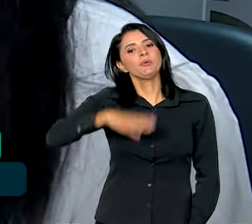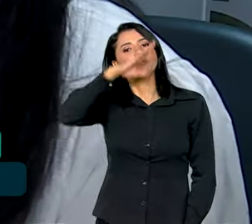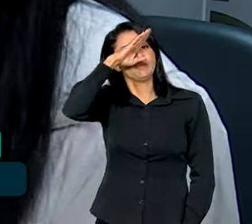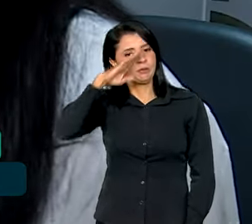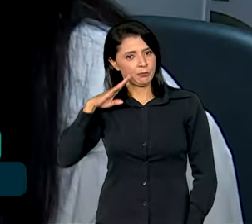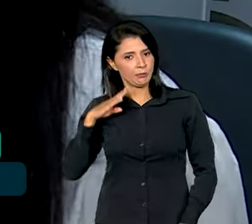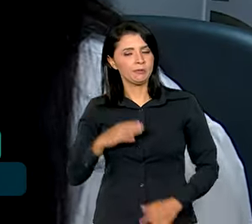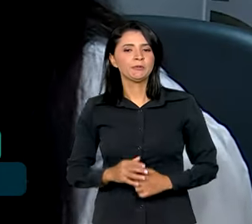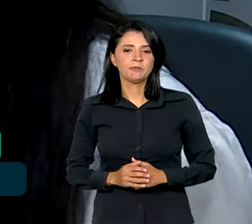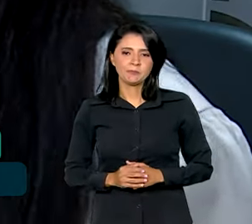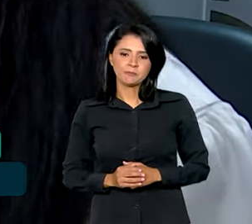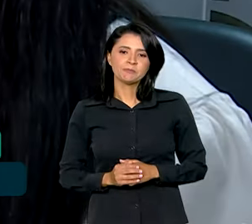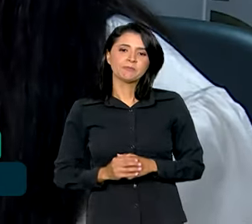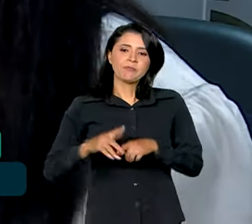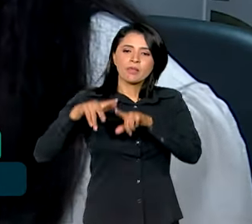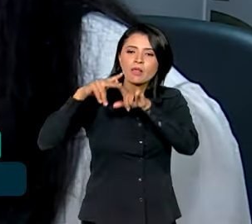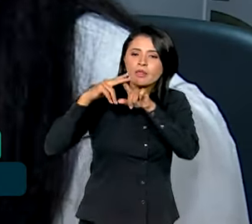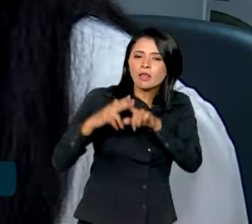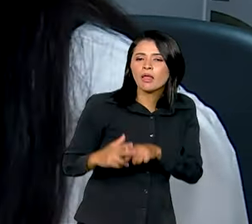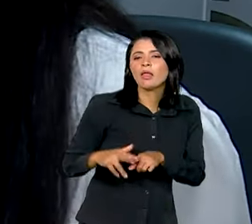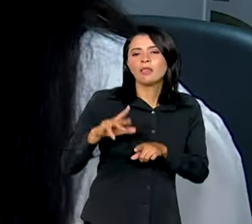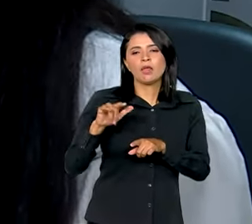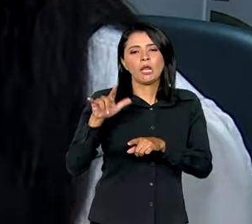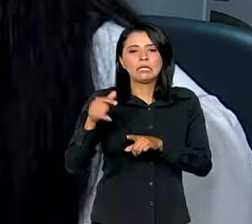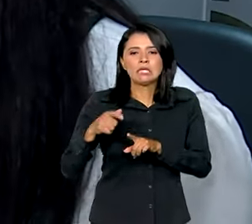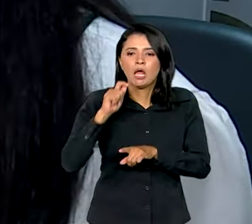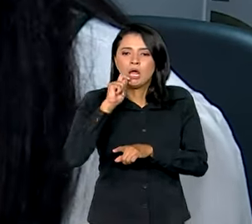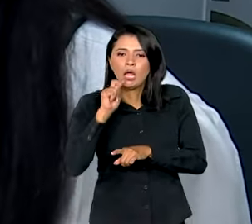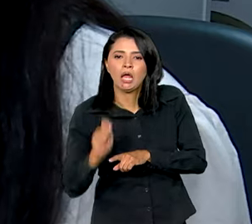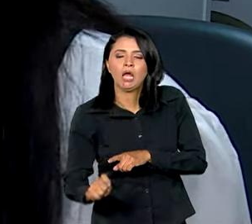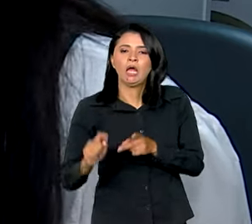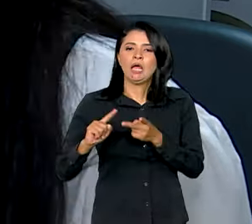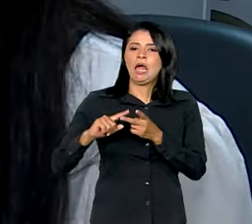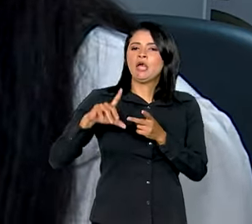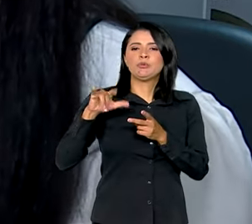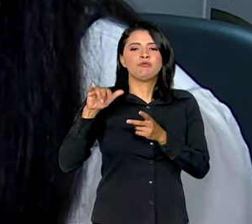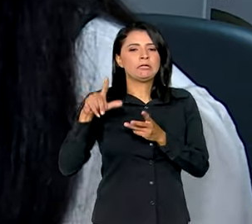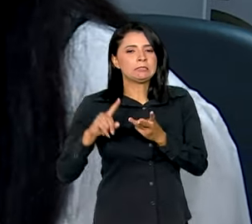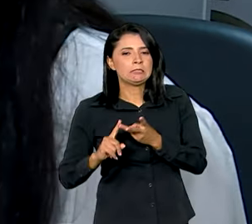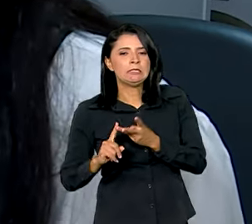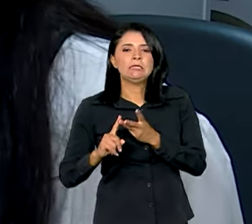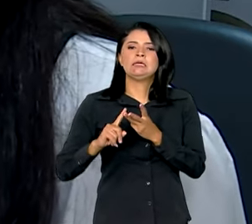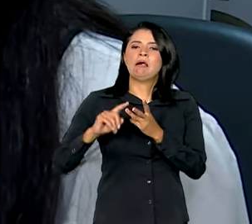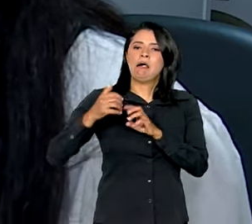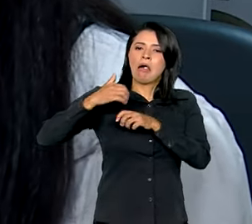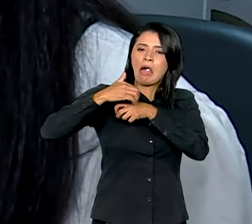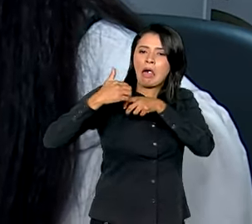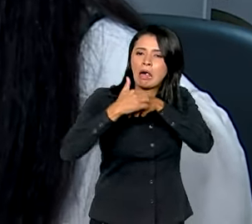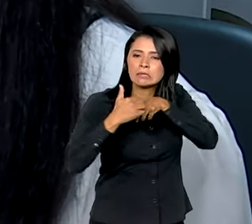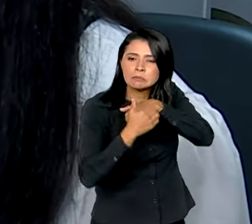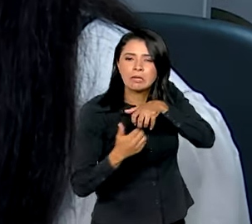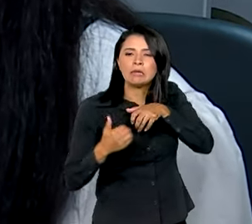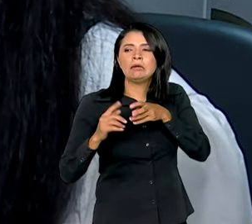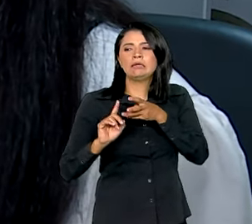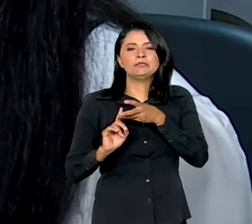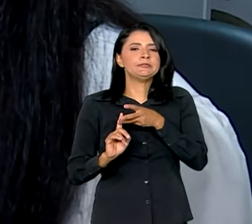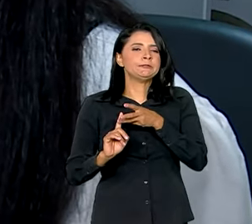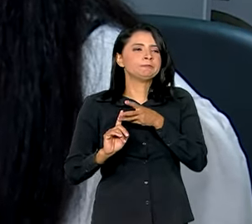gratuito. Restaurações, de extrações, de profilaxias, raspagens, né?